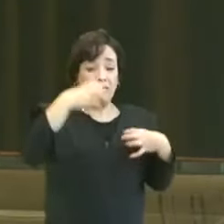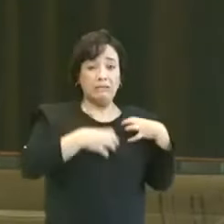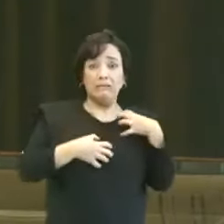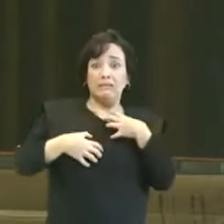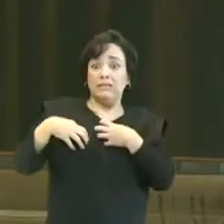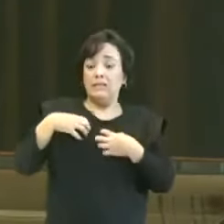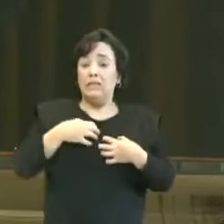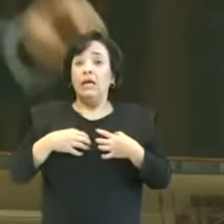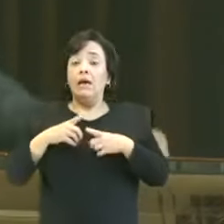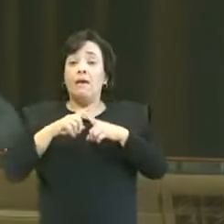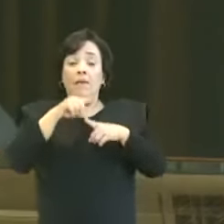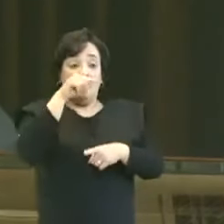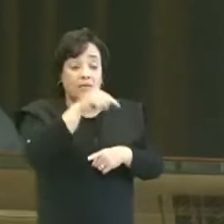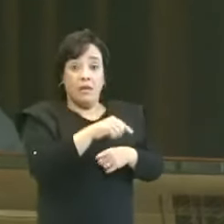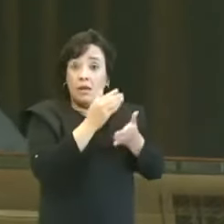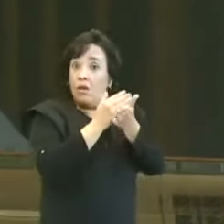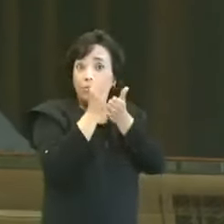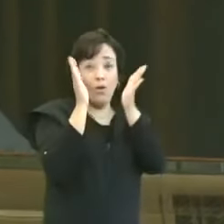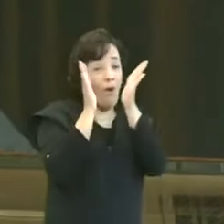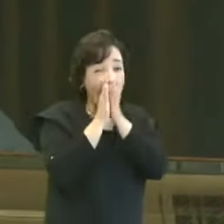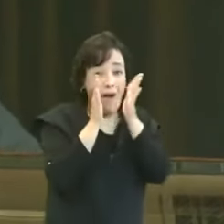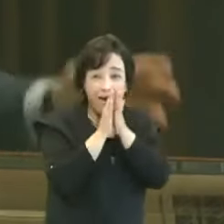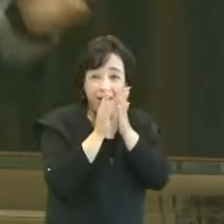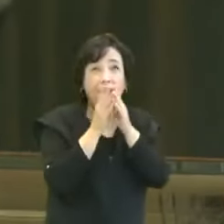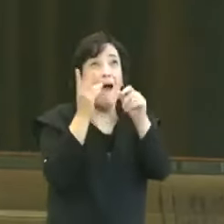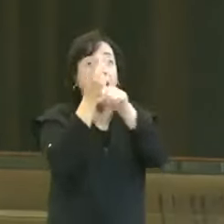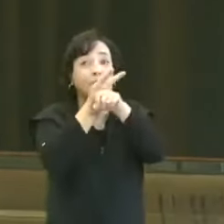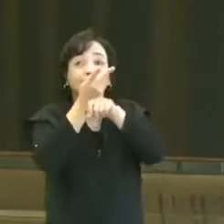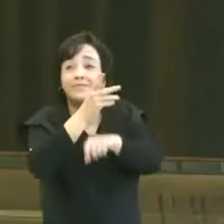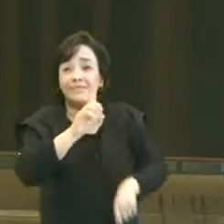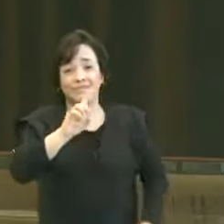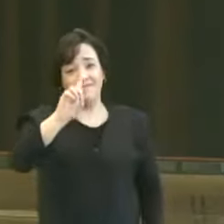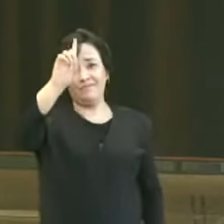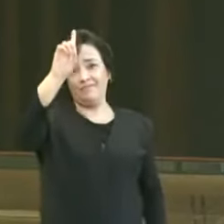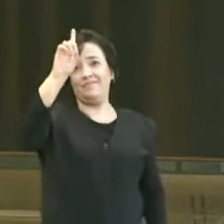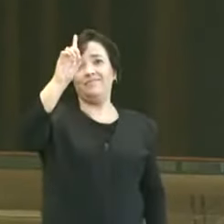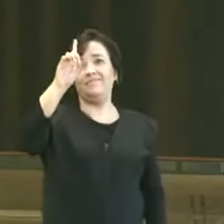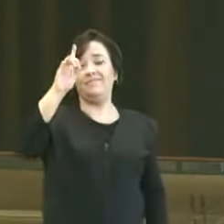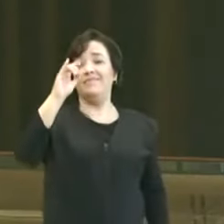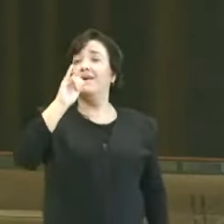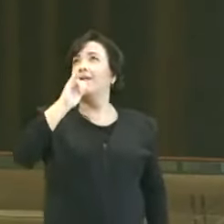encontra a presença de Deus. E ele vai dizer, Senhor,